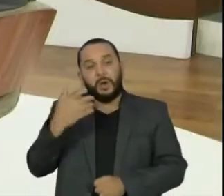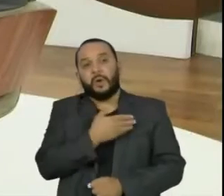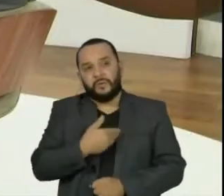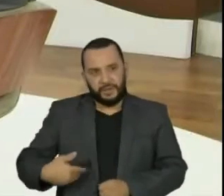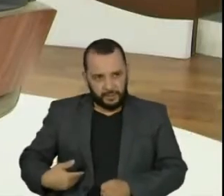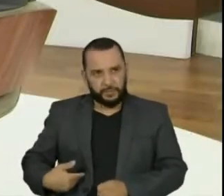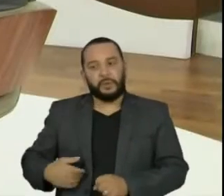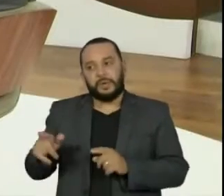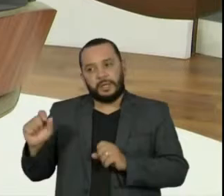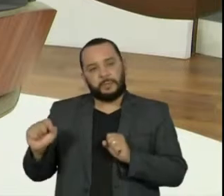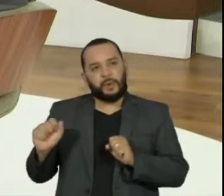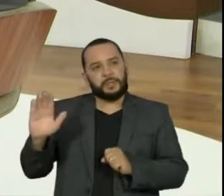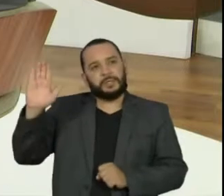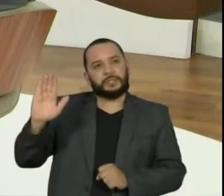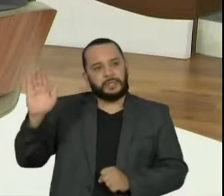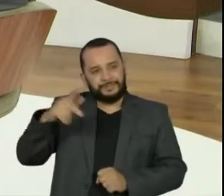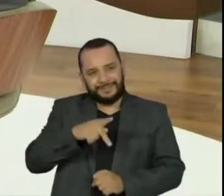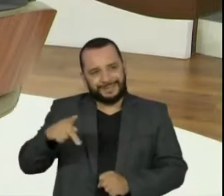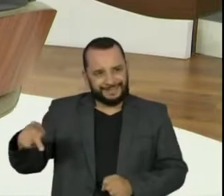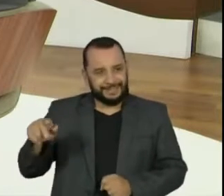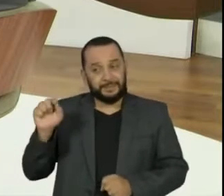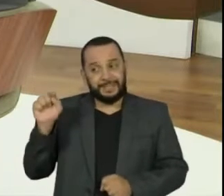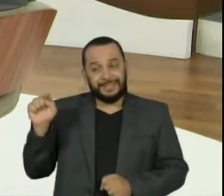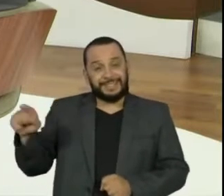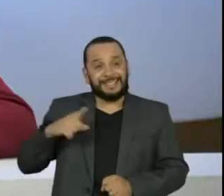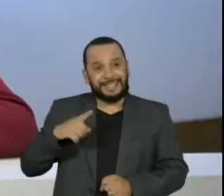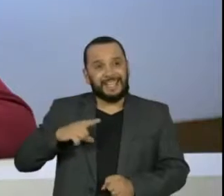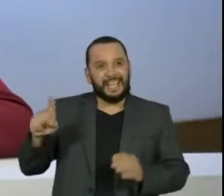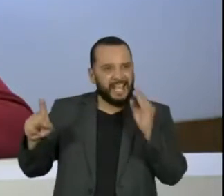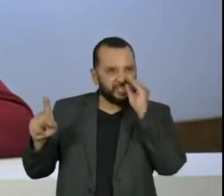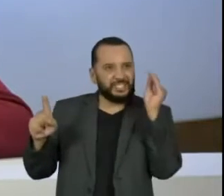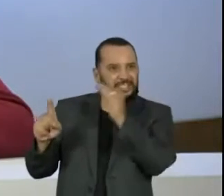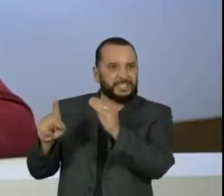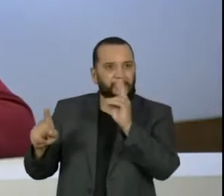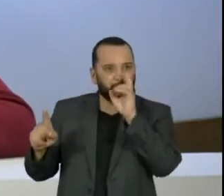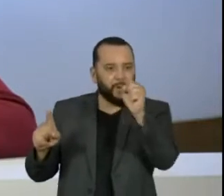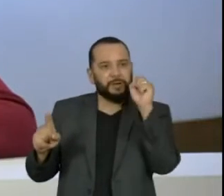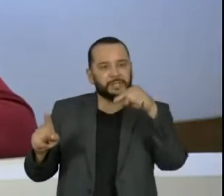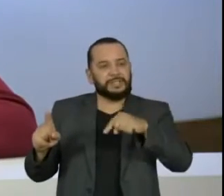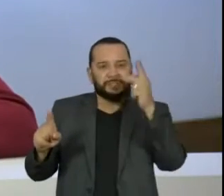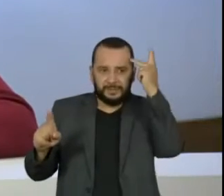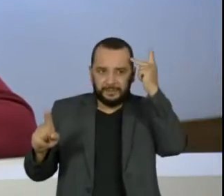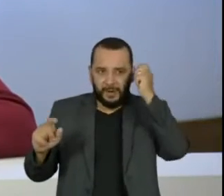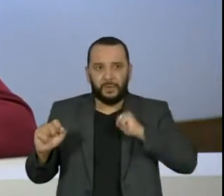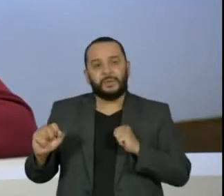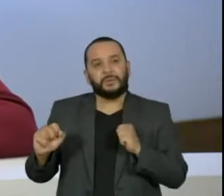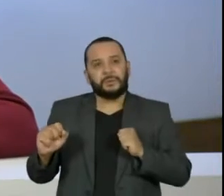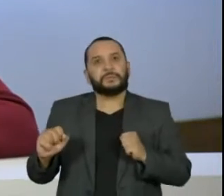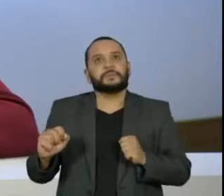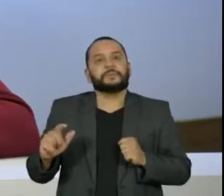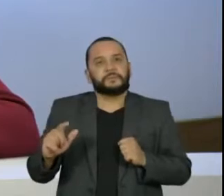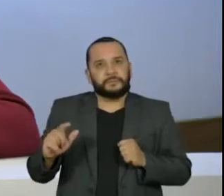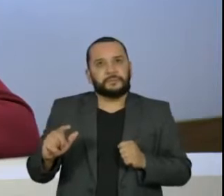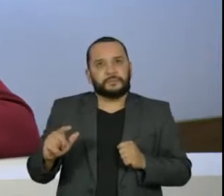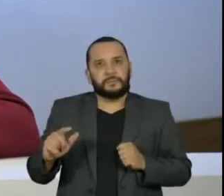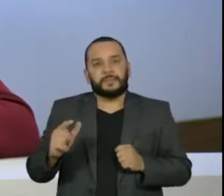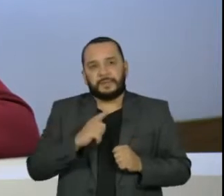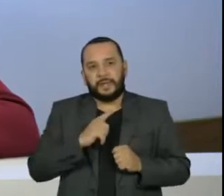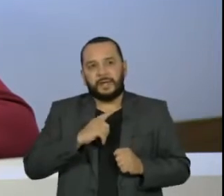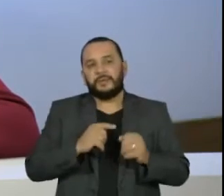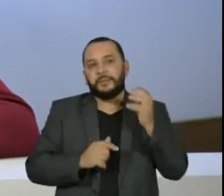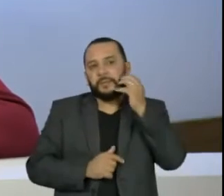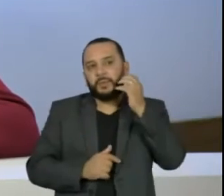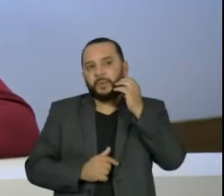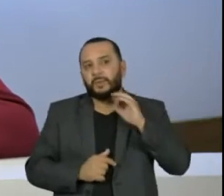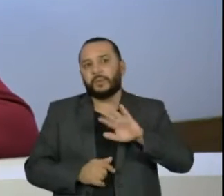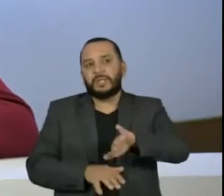posição de que pode ser candidato a presidente, mas ele tem uma rejeição muito alta aqui em São Paulo. Ele foi escondido pelo prefeito